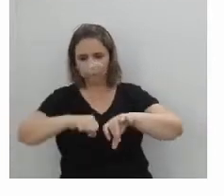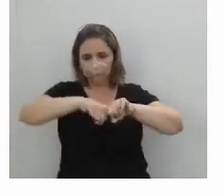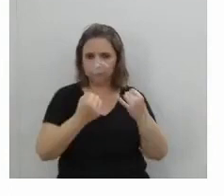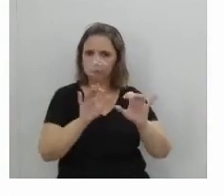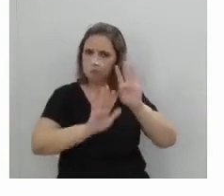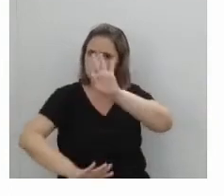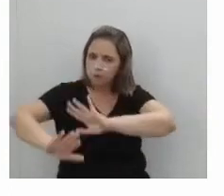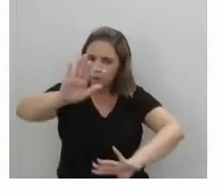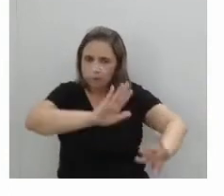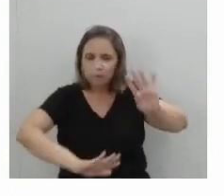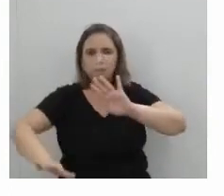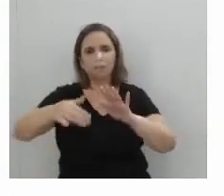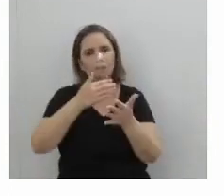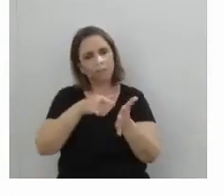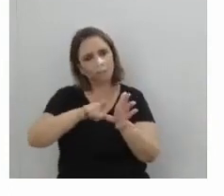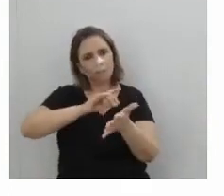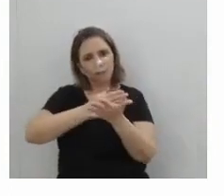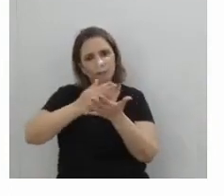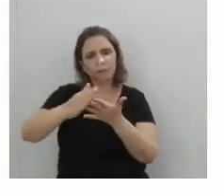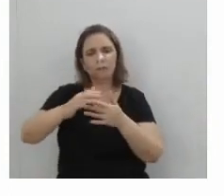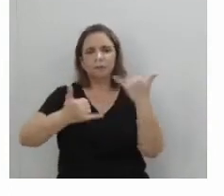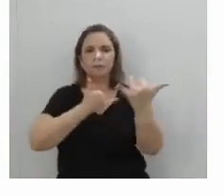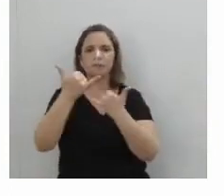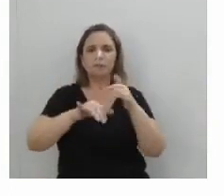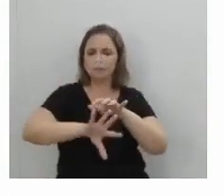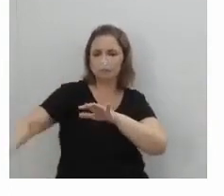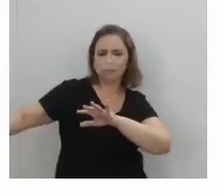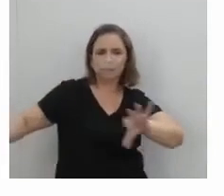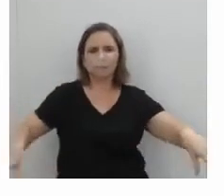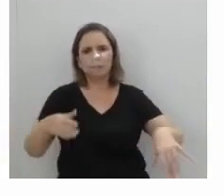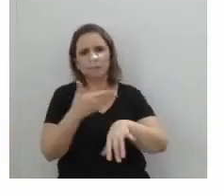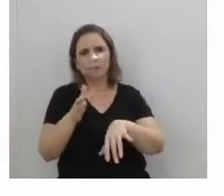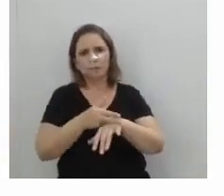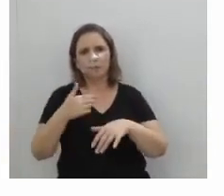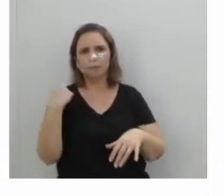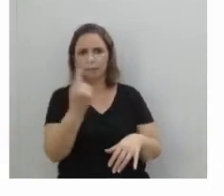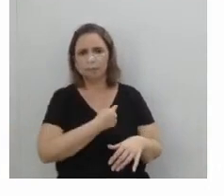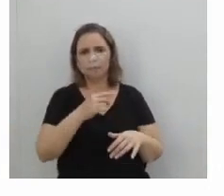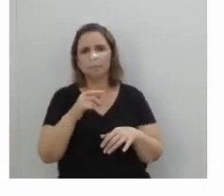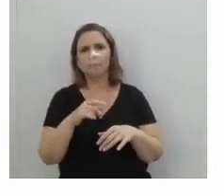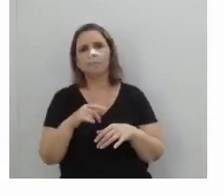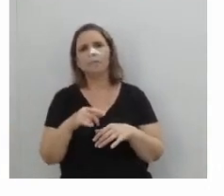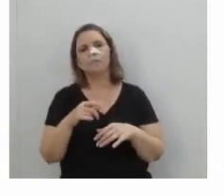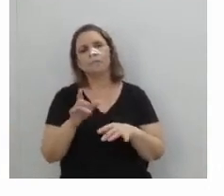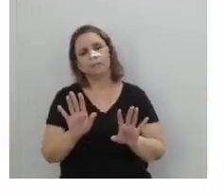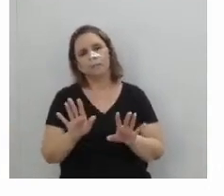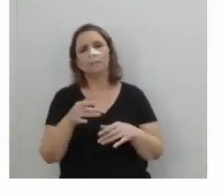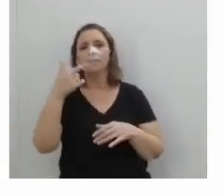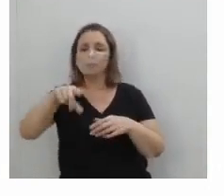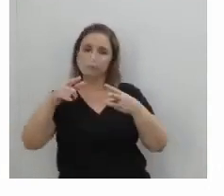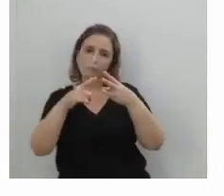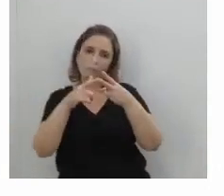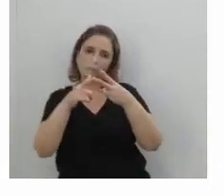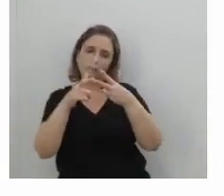quebrar antes de iniciar a brincadeira. Então agora arrastem o sofá e vamos praticar a nossa brincadeira. A segunda atividade é assistir esse